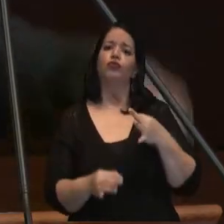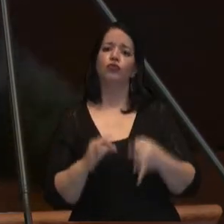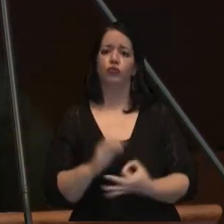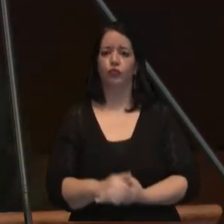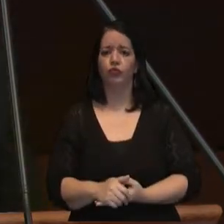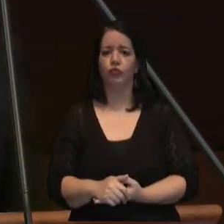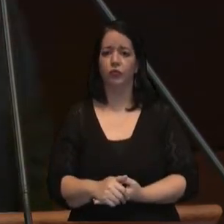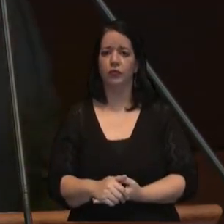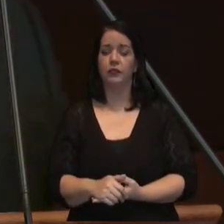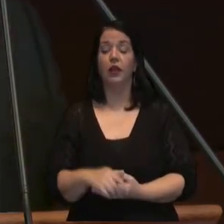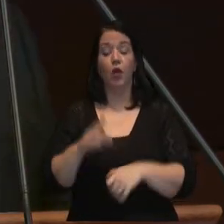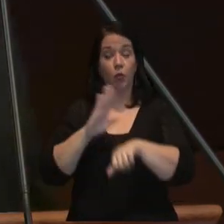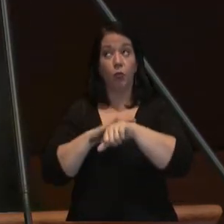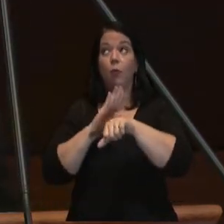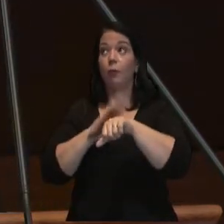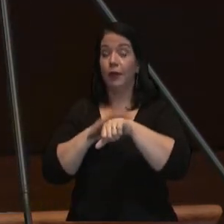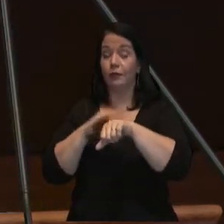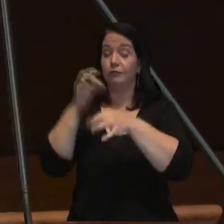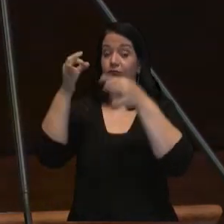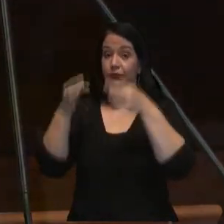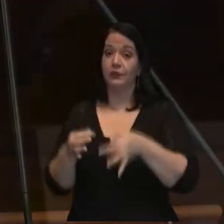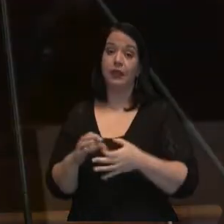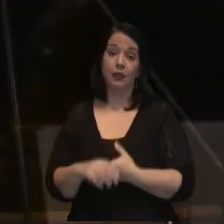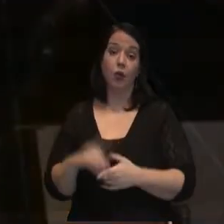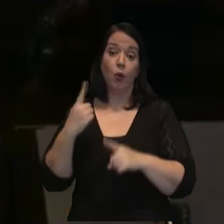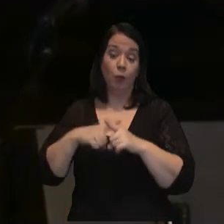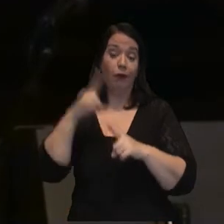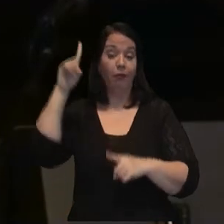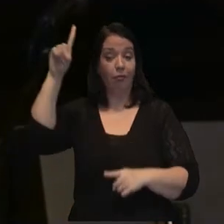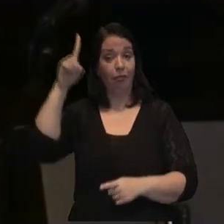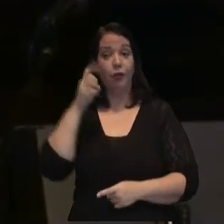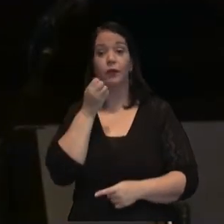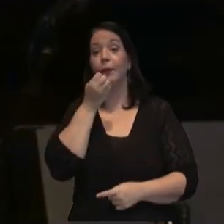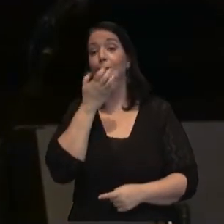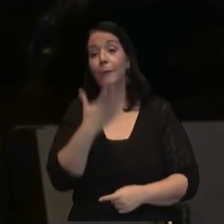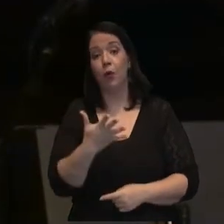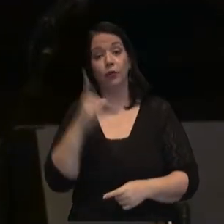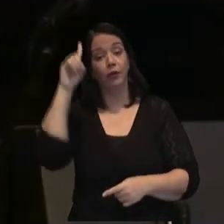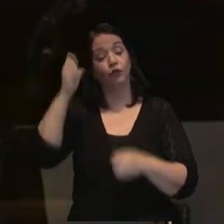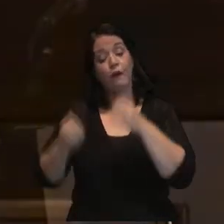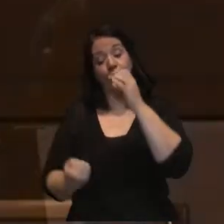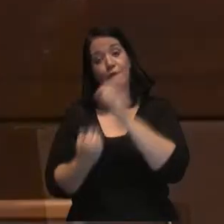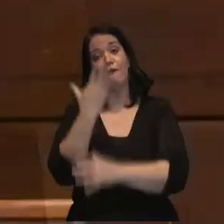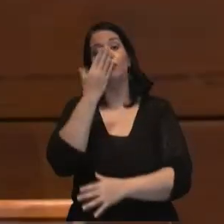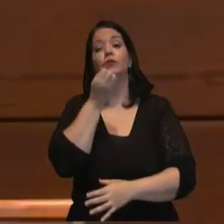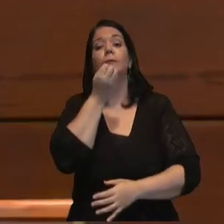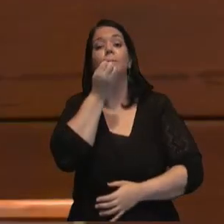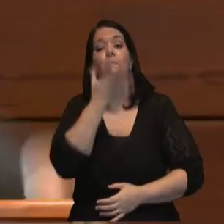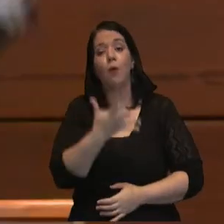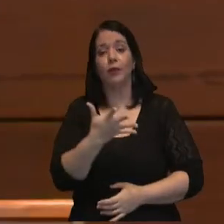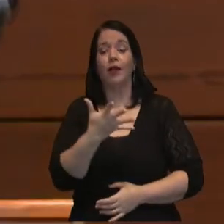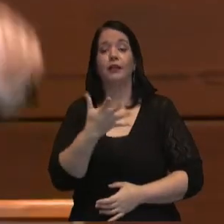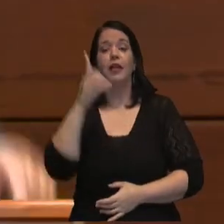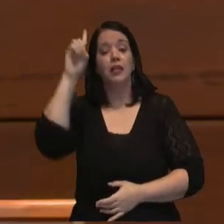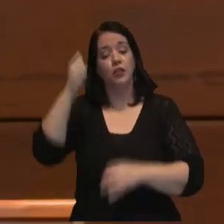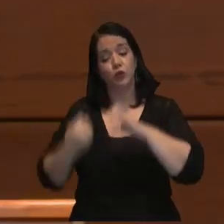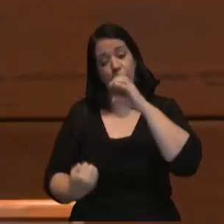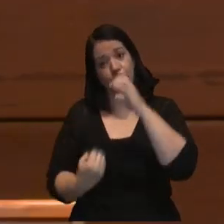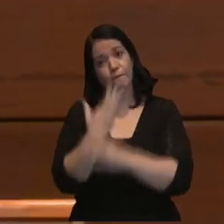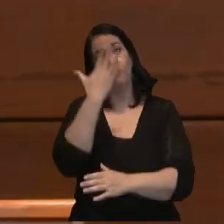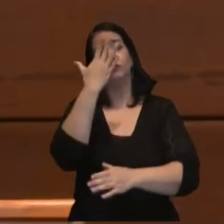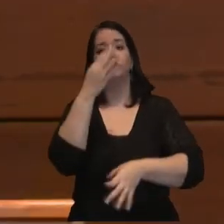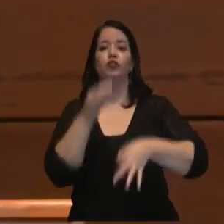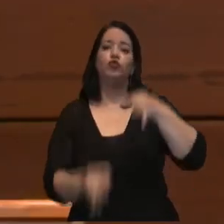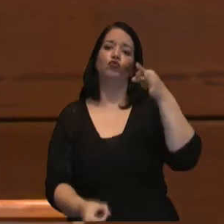nosso Deus é a fonte de todo bem, meus irmãos. É a fonte de toda justiça. é a fonte de toda